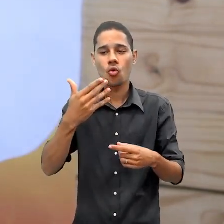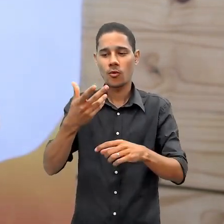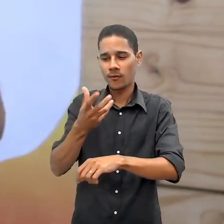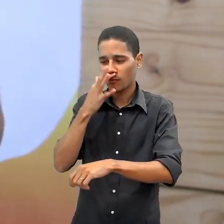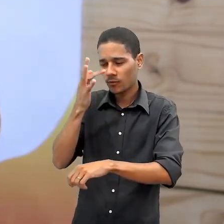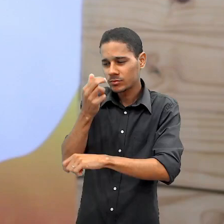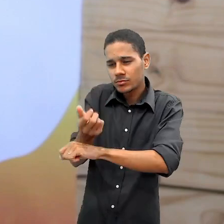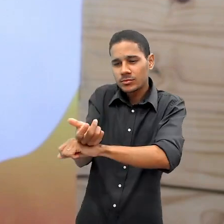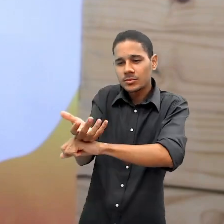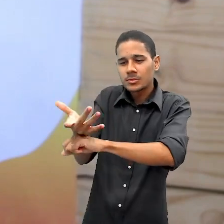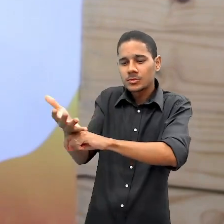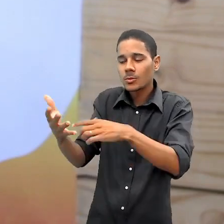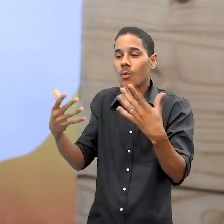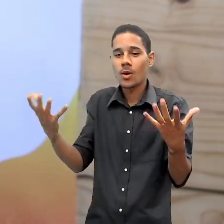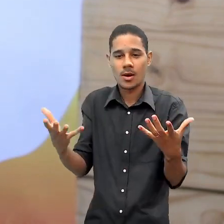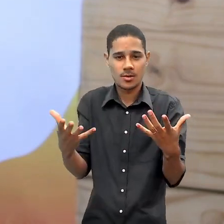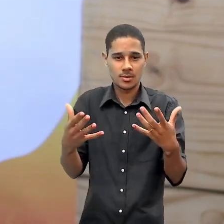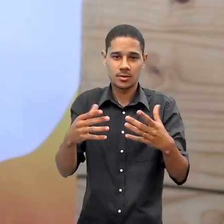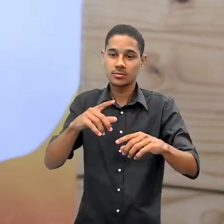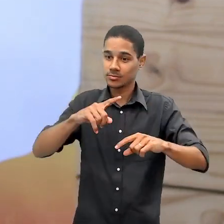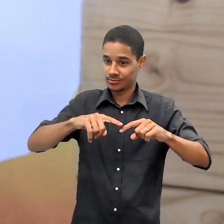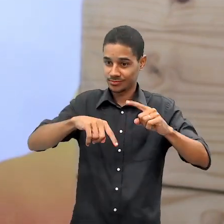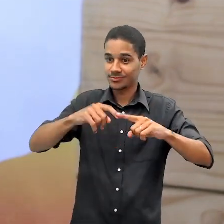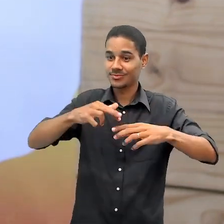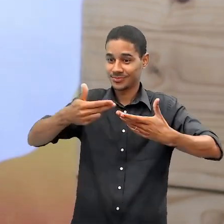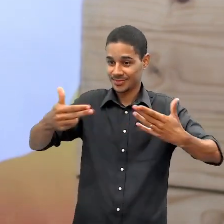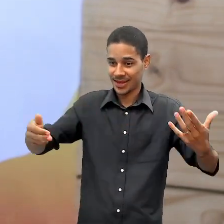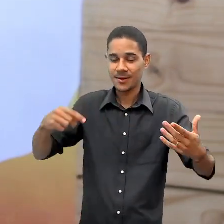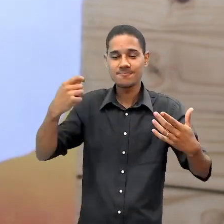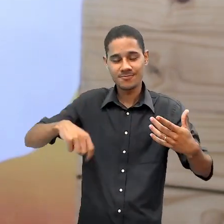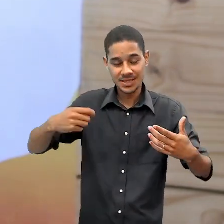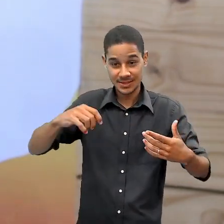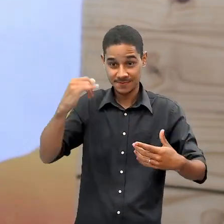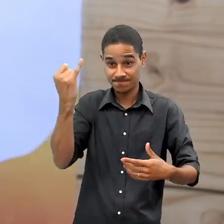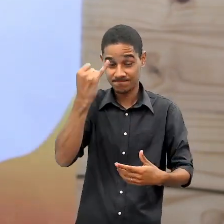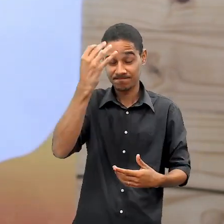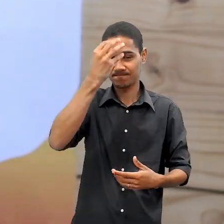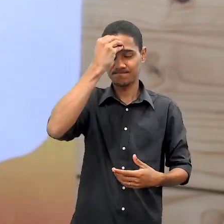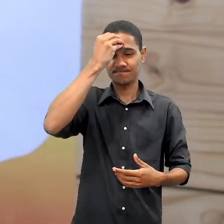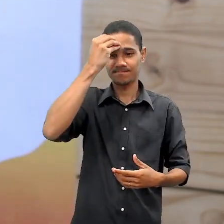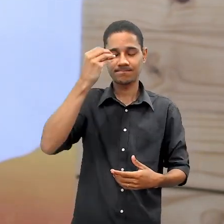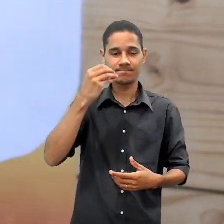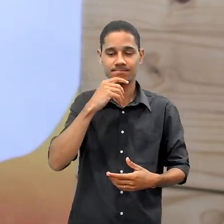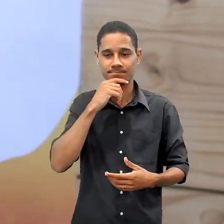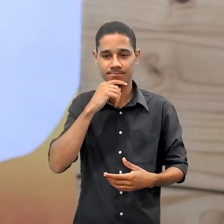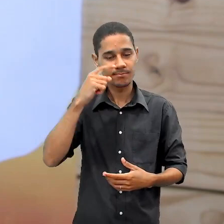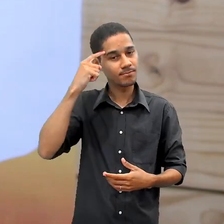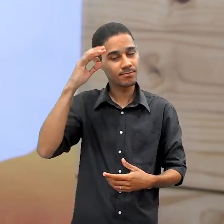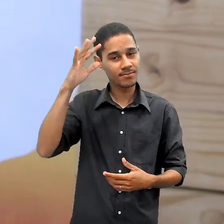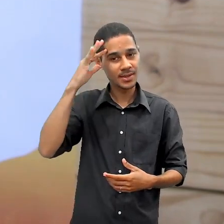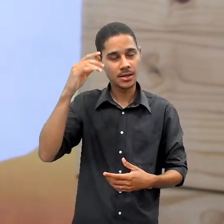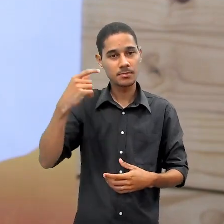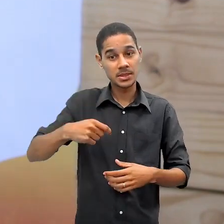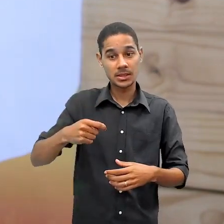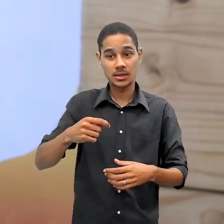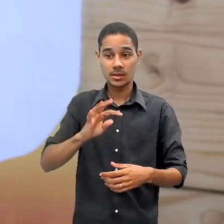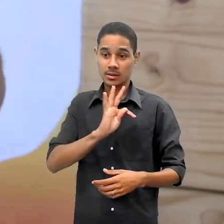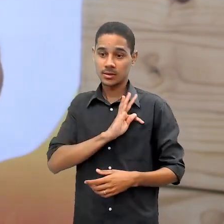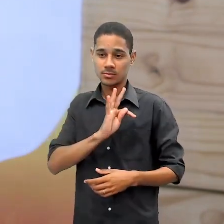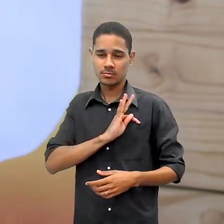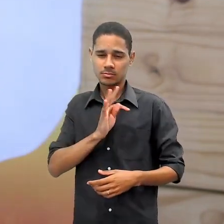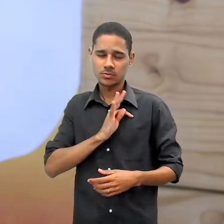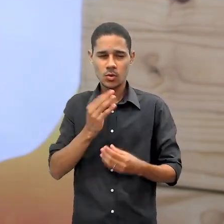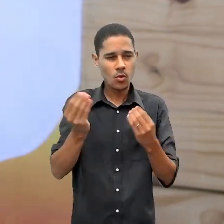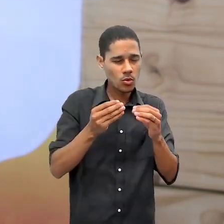vegetação são elementos que você precisa levar em conta. E aí você precisa levar em conta tanto do ponto de vista técnico, né? A forma como isso